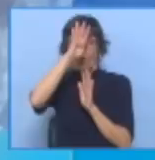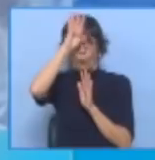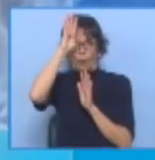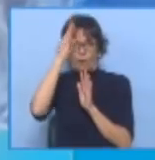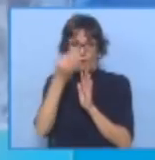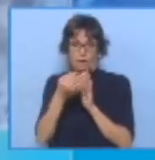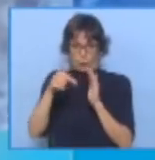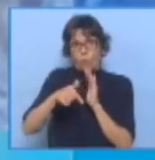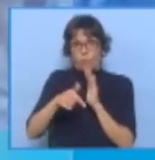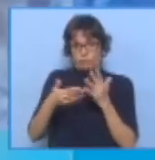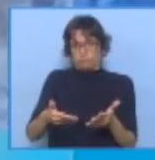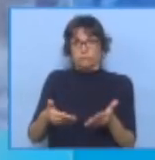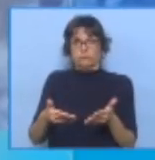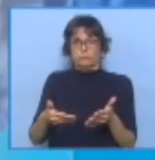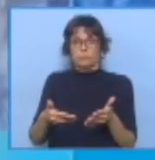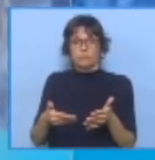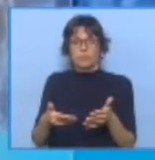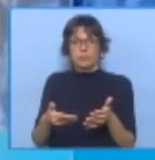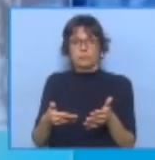no presente,